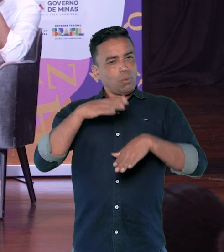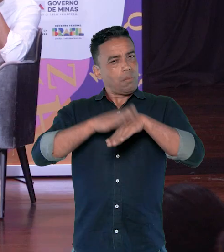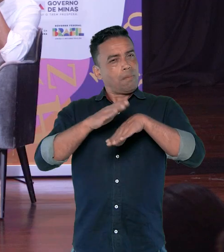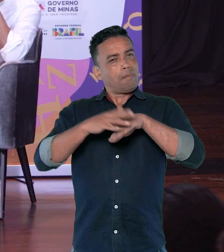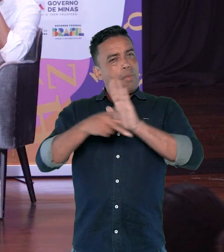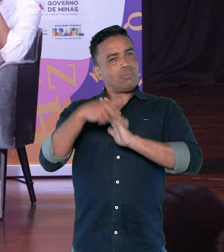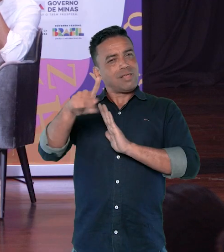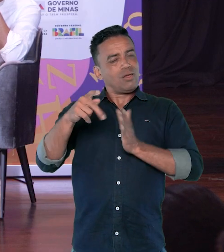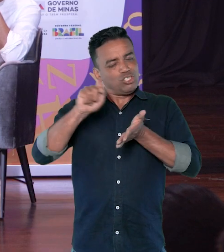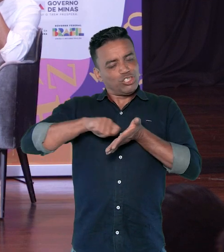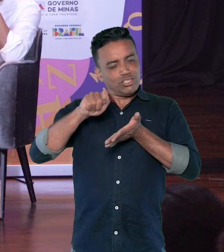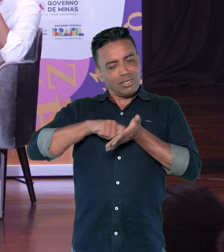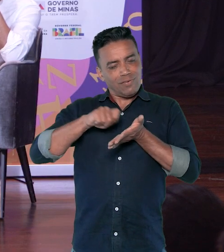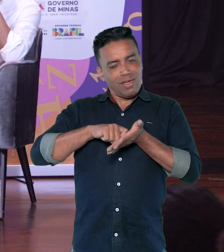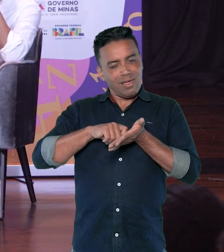mas tem uma